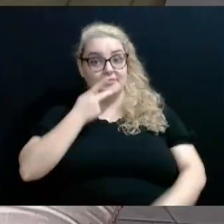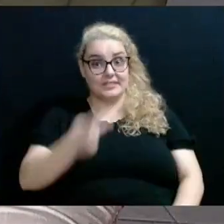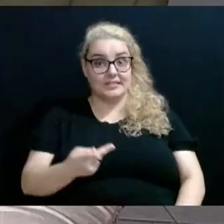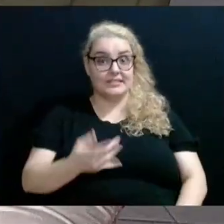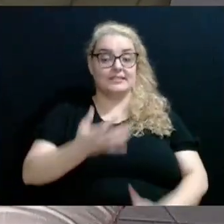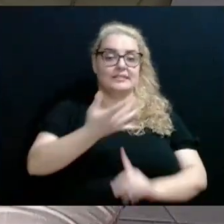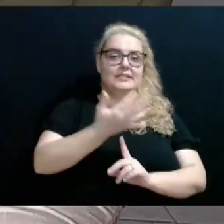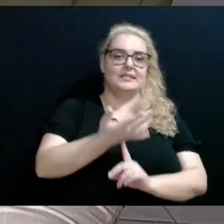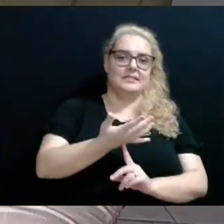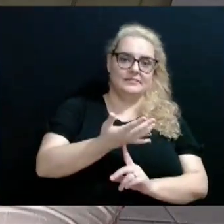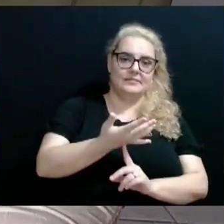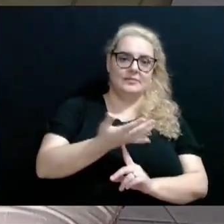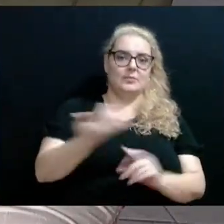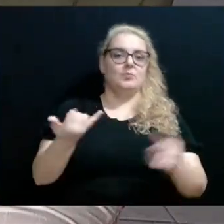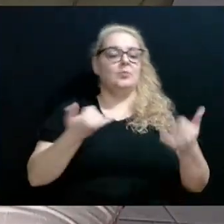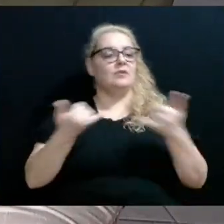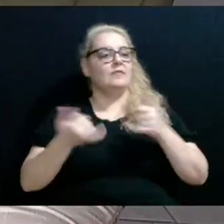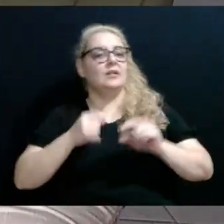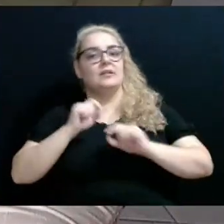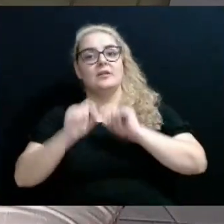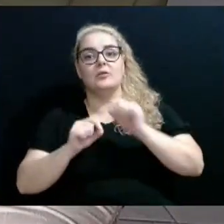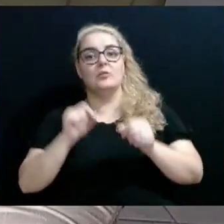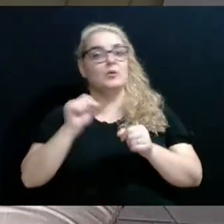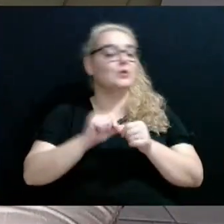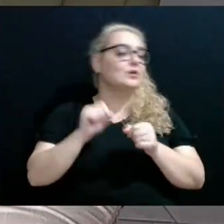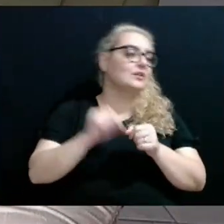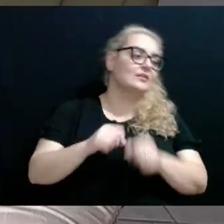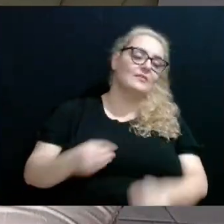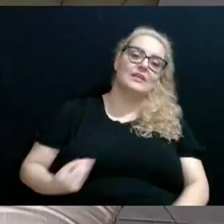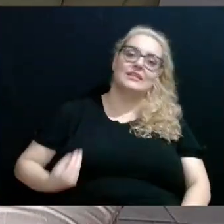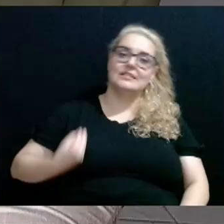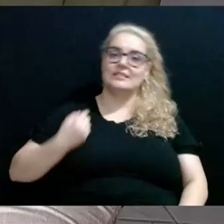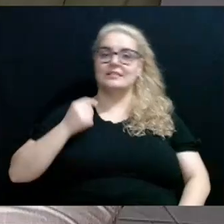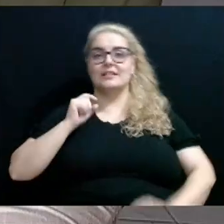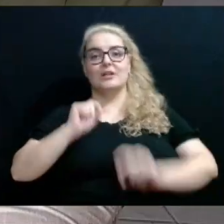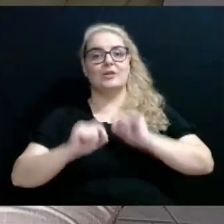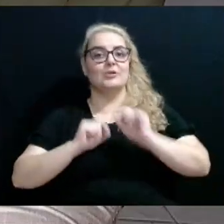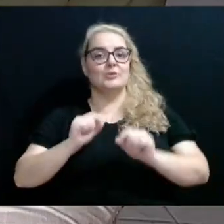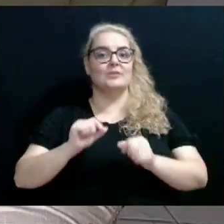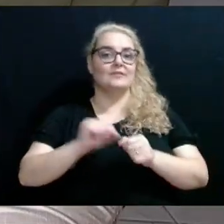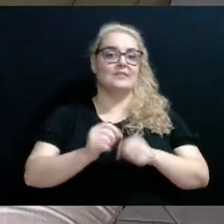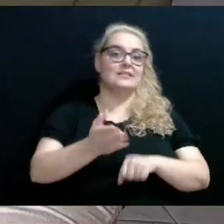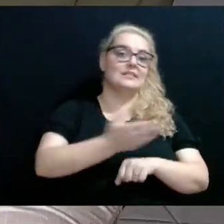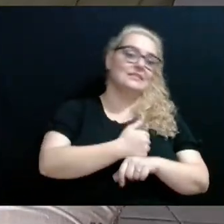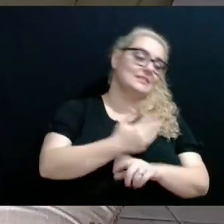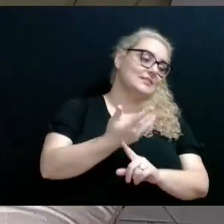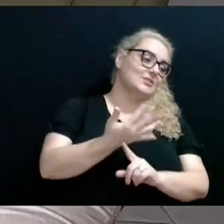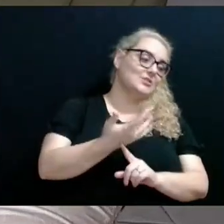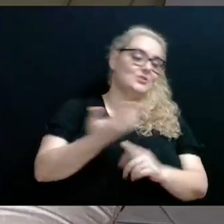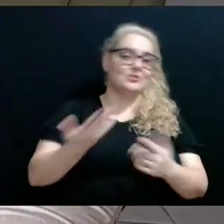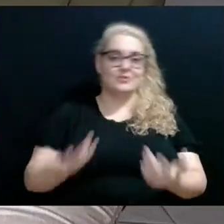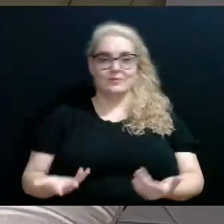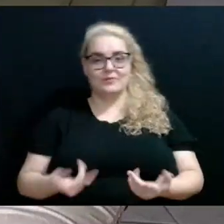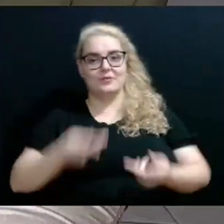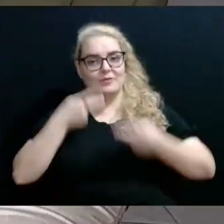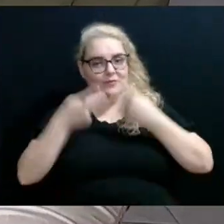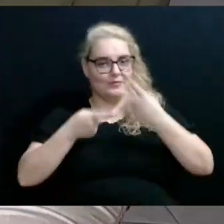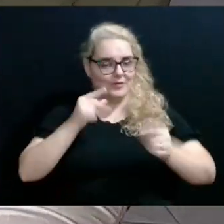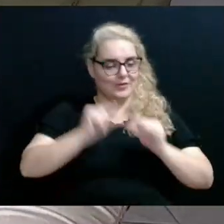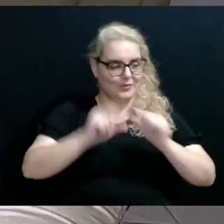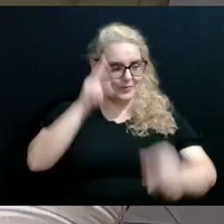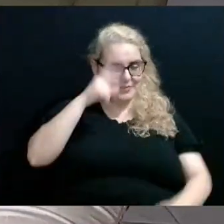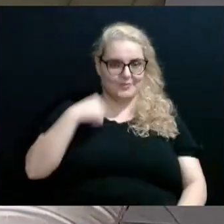velas, me conta o que você já fez na vida, o que você fazia antes de fazer vela. Fala um pouquinho da sua história para